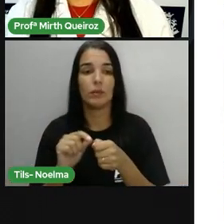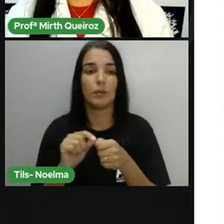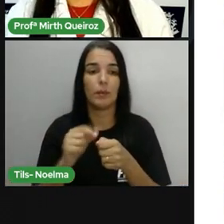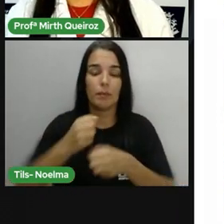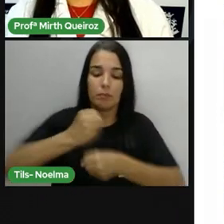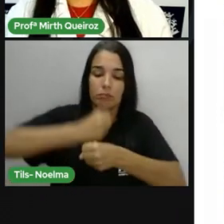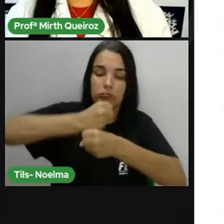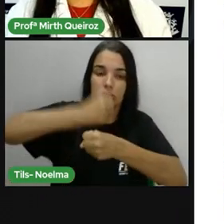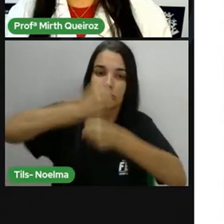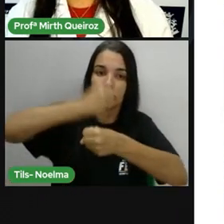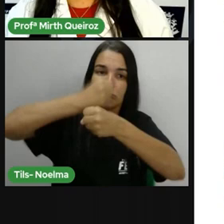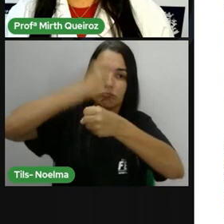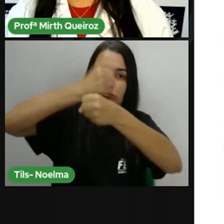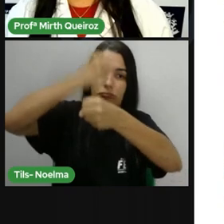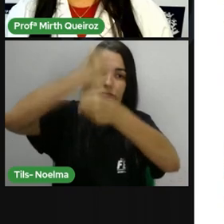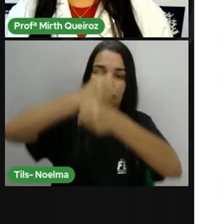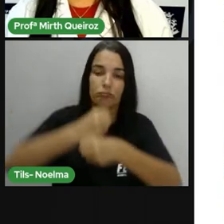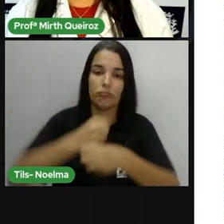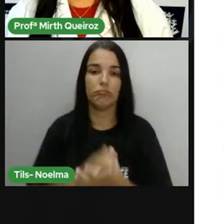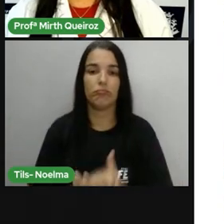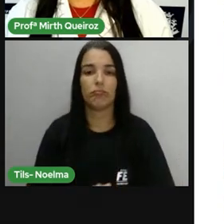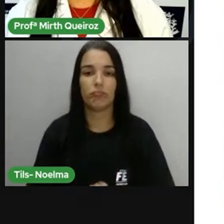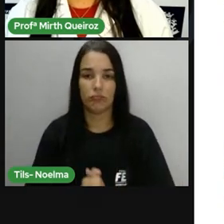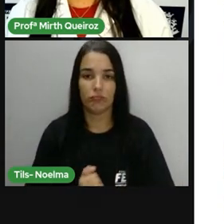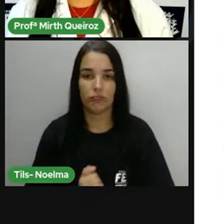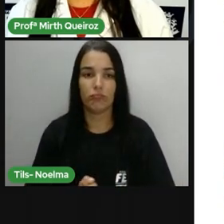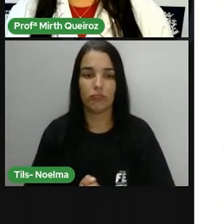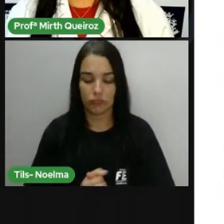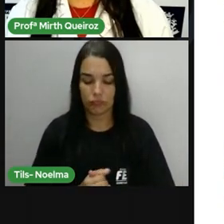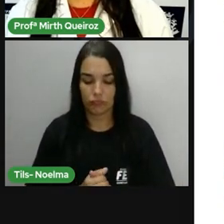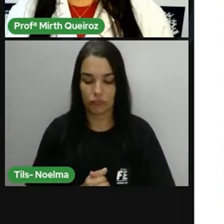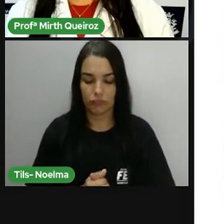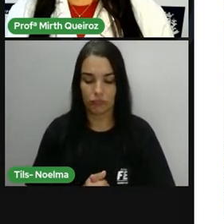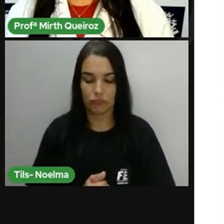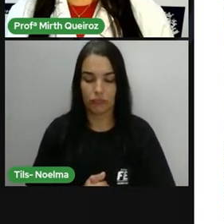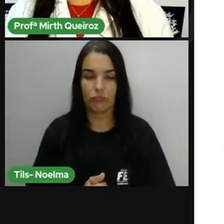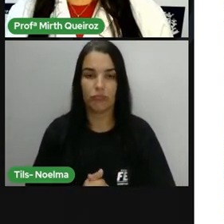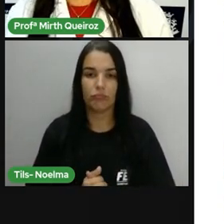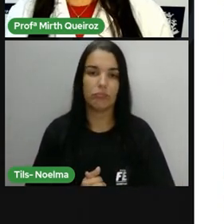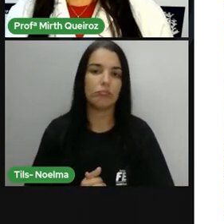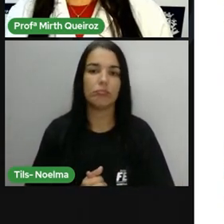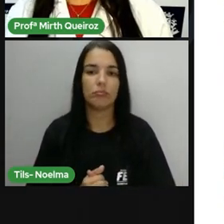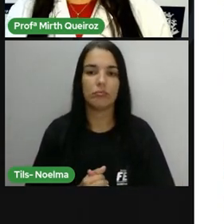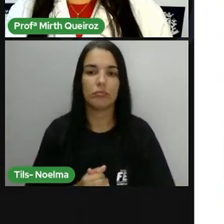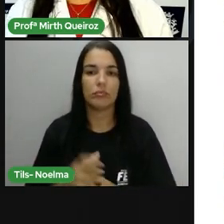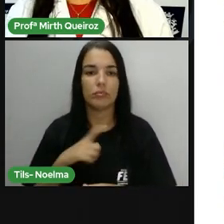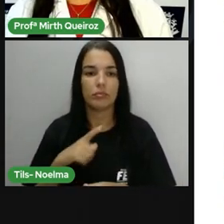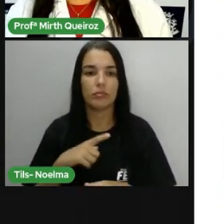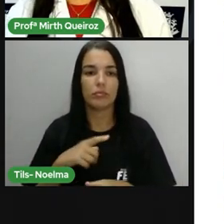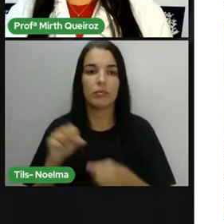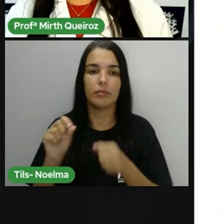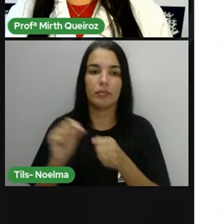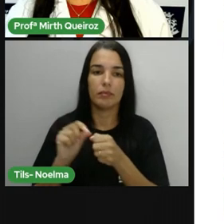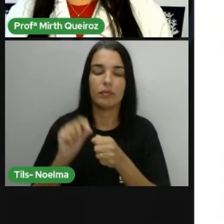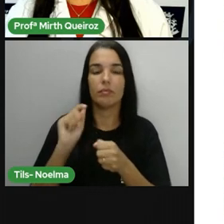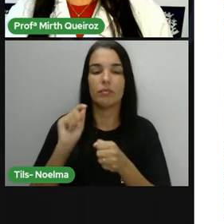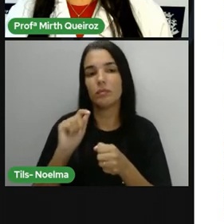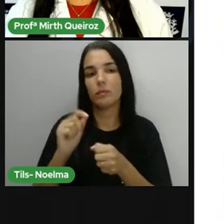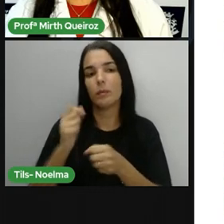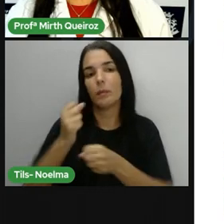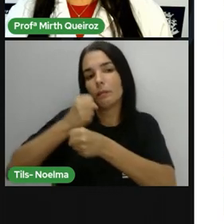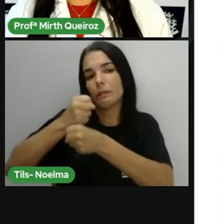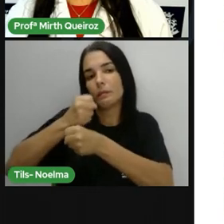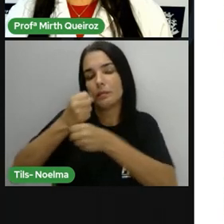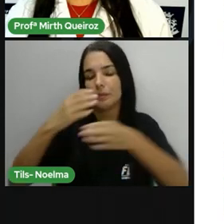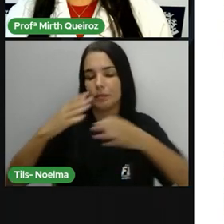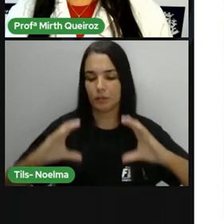prédios, casas, né, nessas regiões de lagoa. E, além disso, é utilizado também